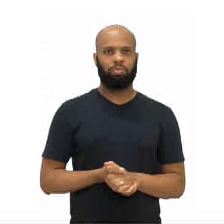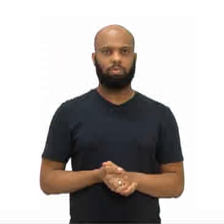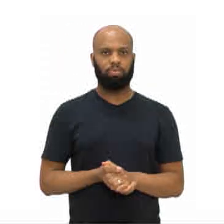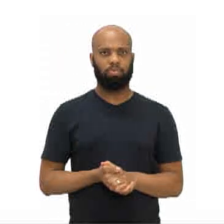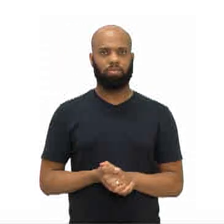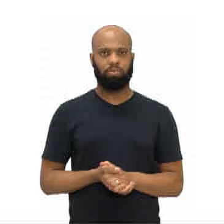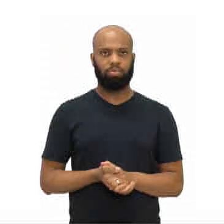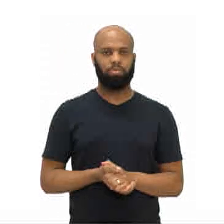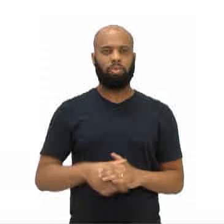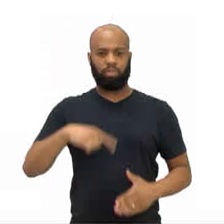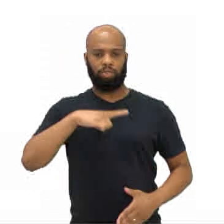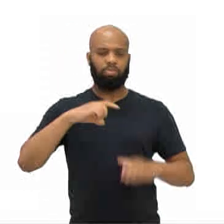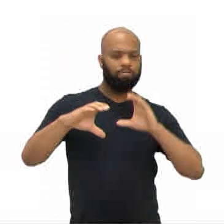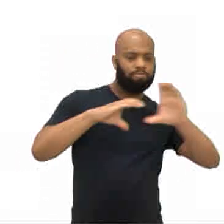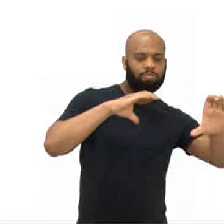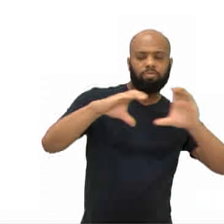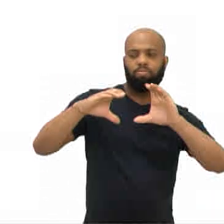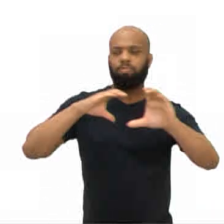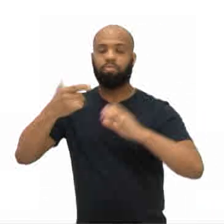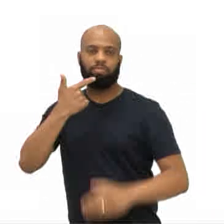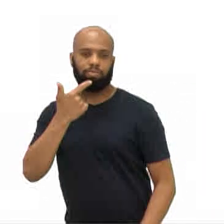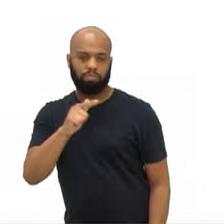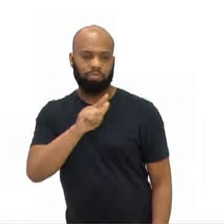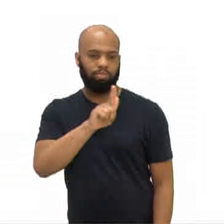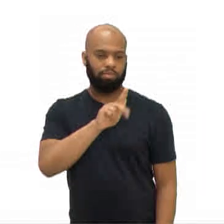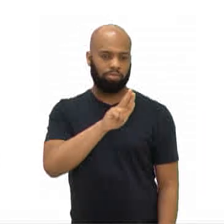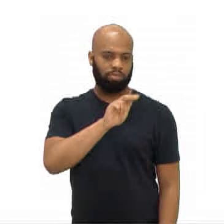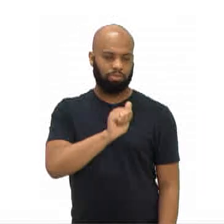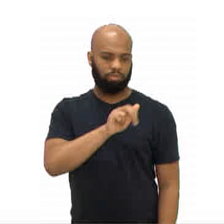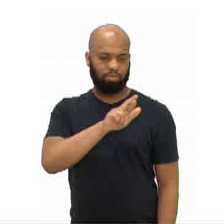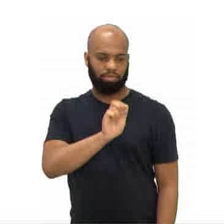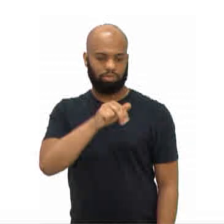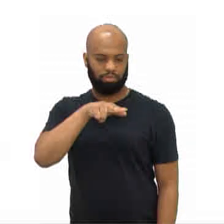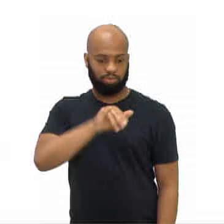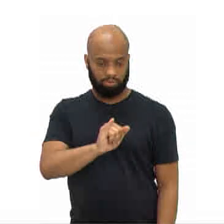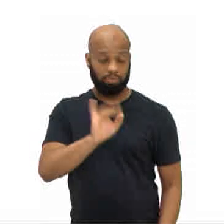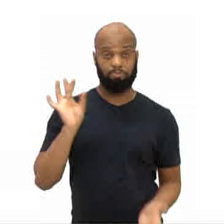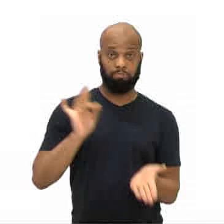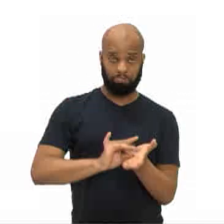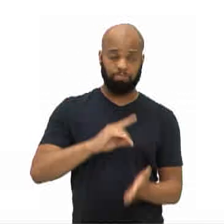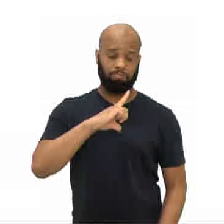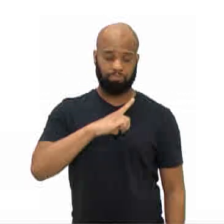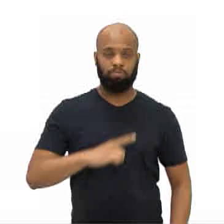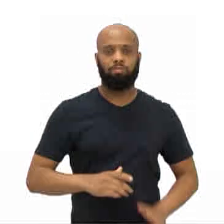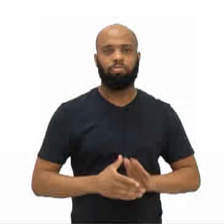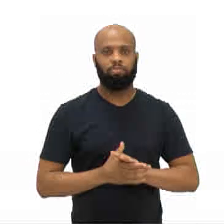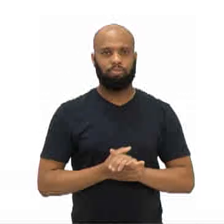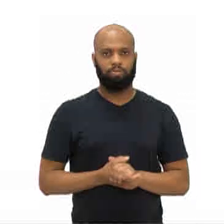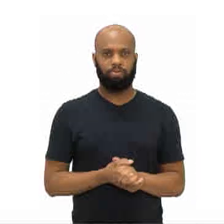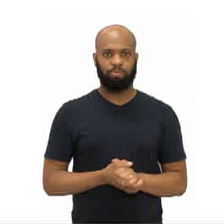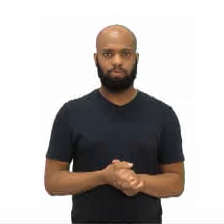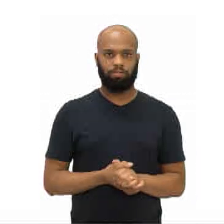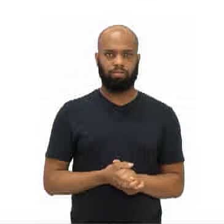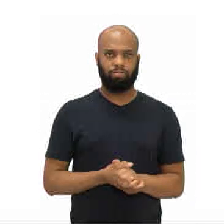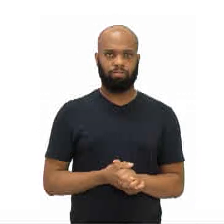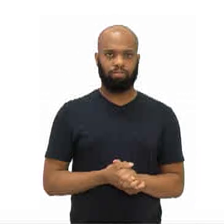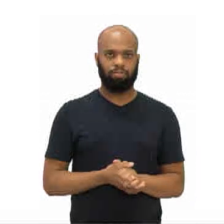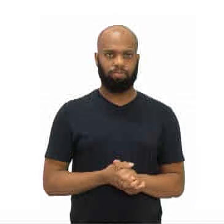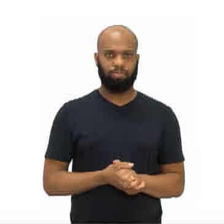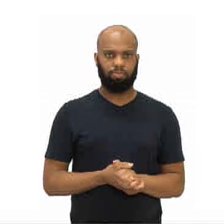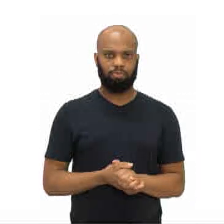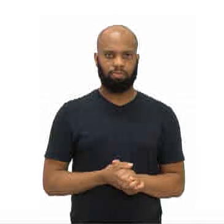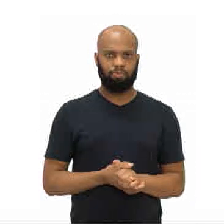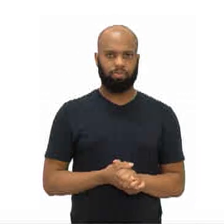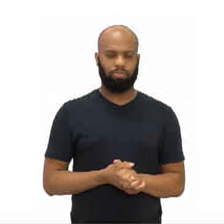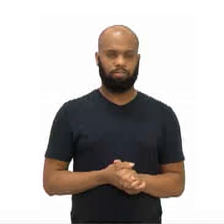Guarani. Eles fazem a comunicação, que é uma língua reconhecidamente oficial. A inclusão da língua guarani no processo